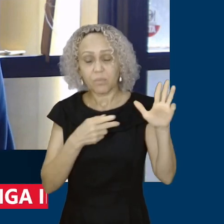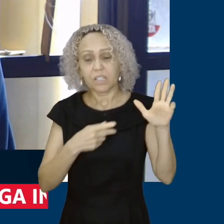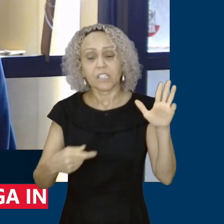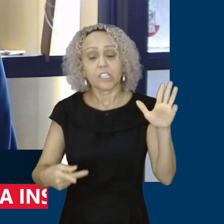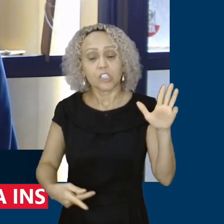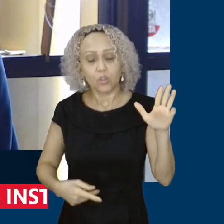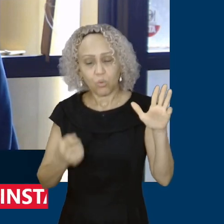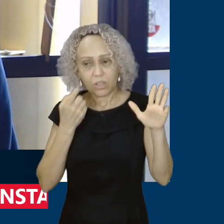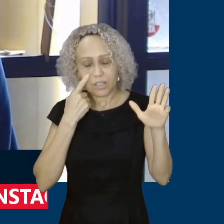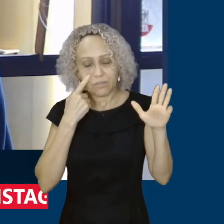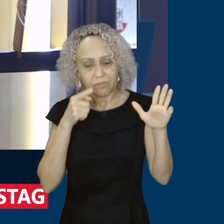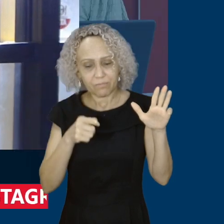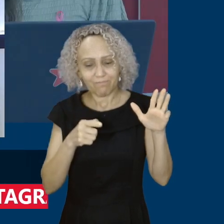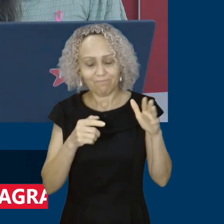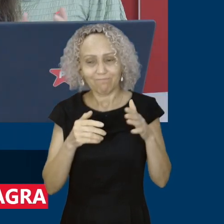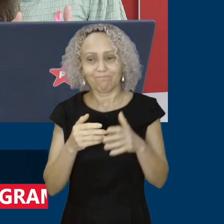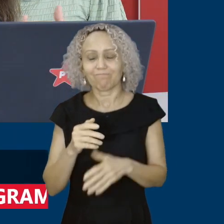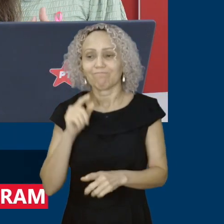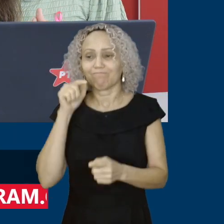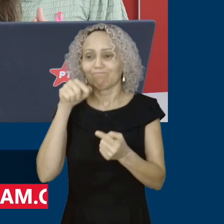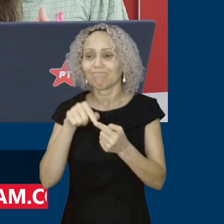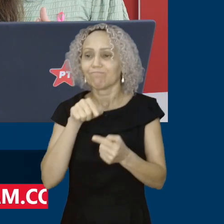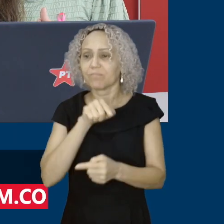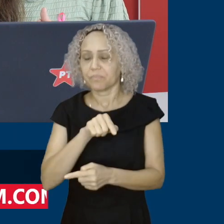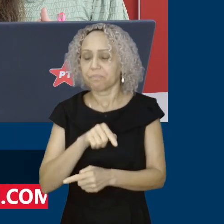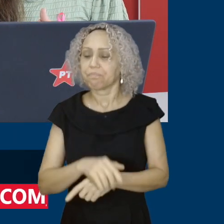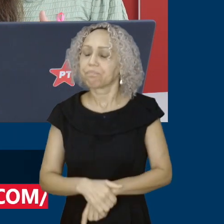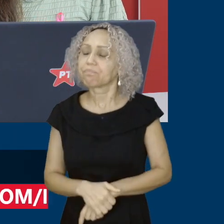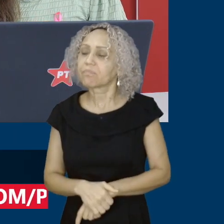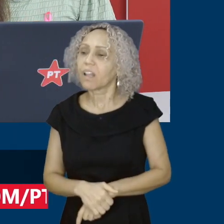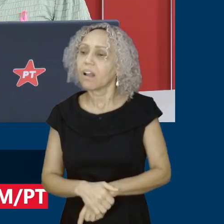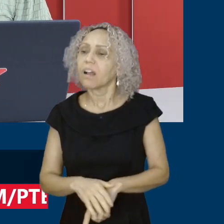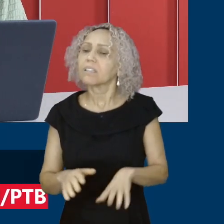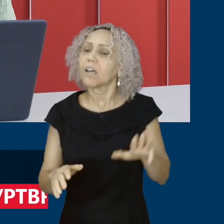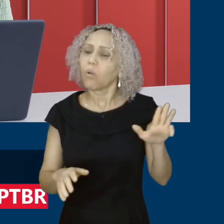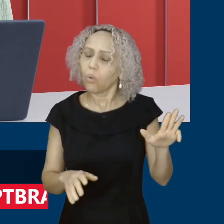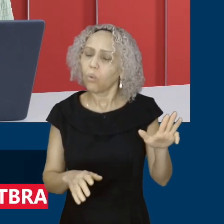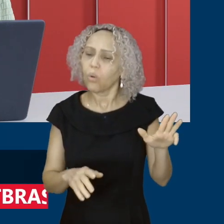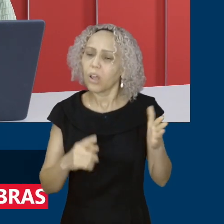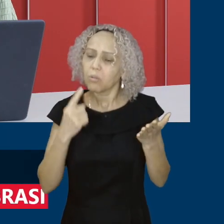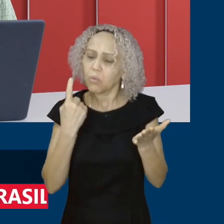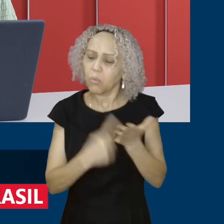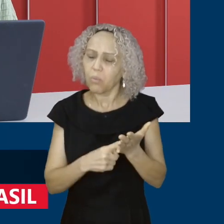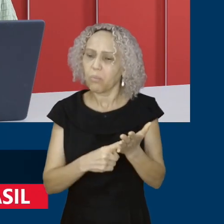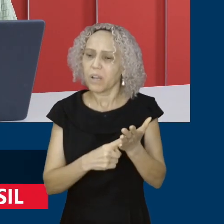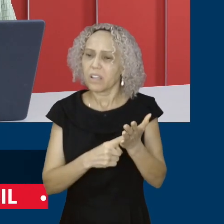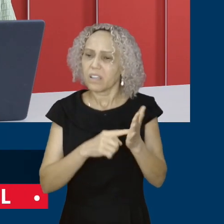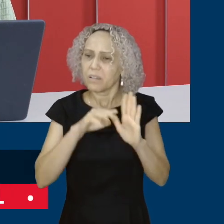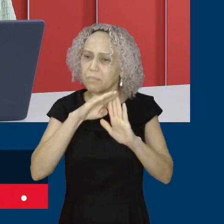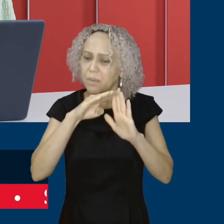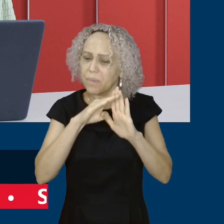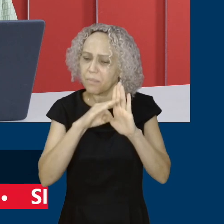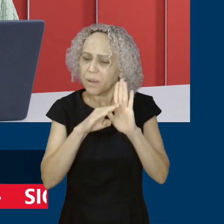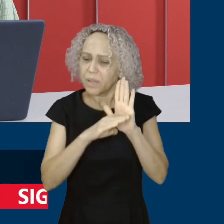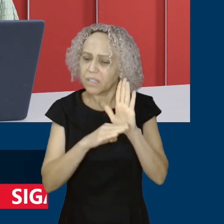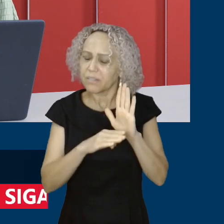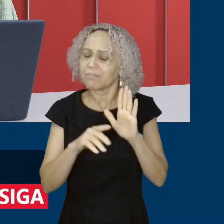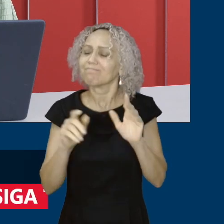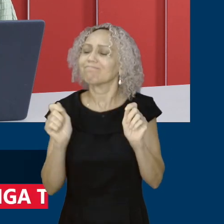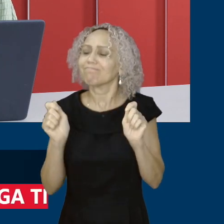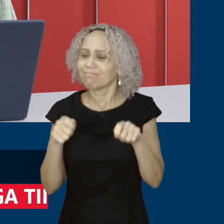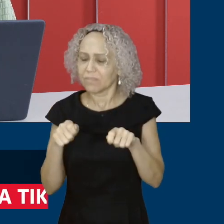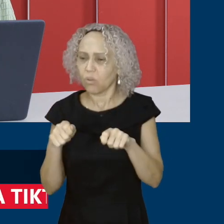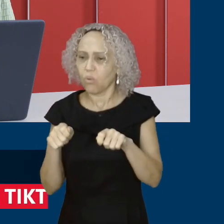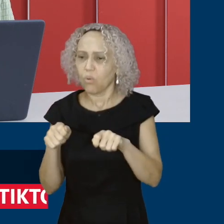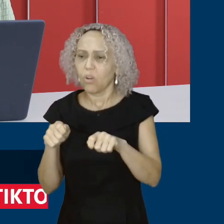governo. E ao cumprir também essa agenda, né, outras oportunidades aí também podem aparecer para o